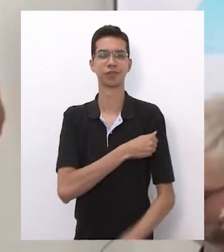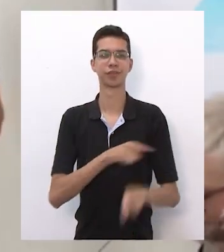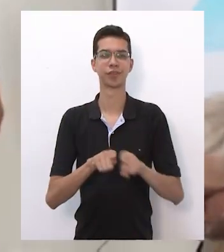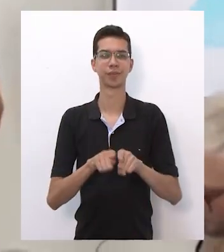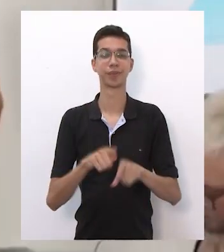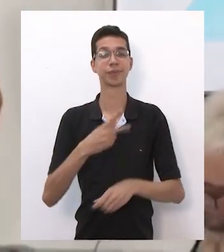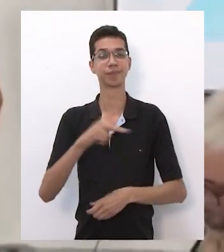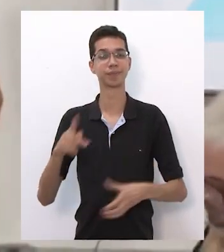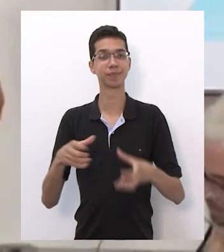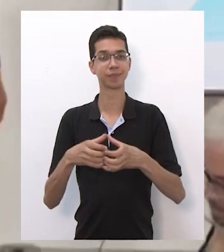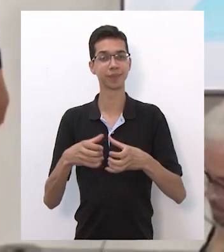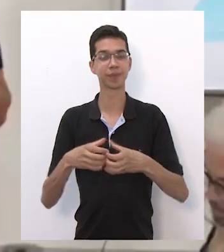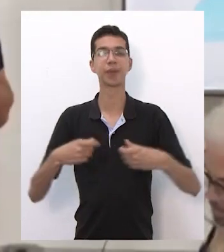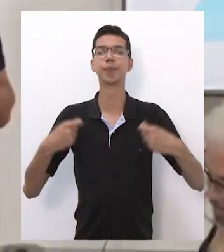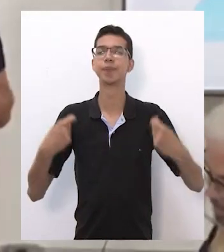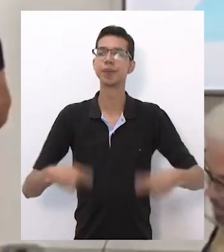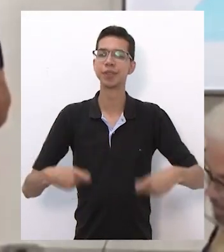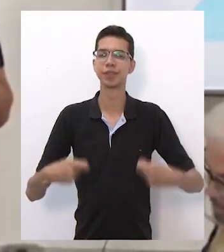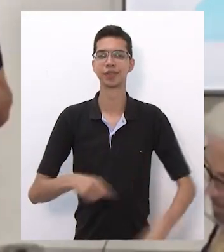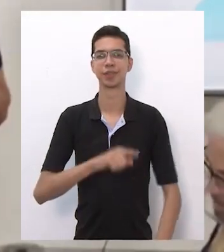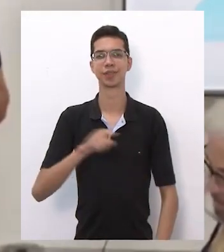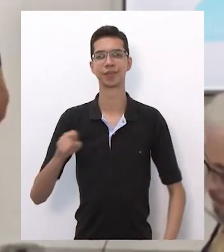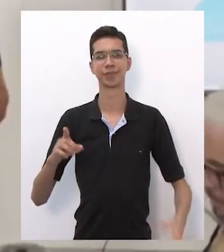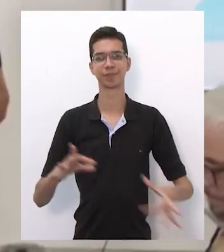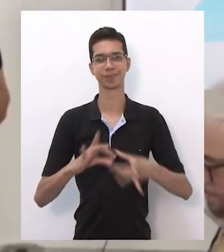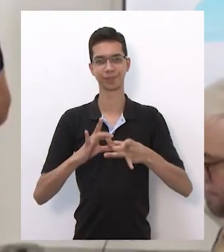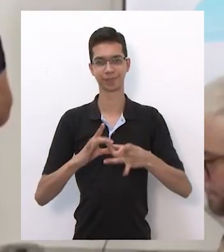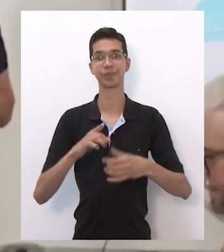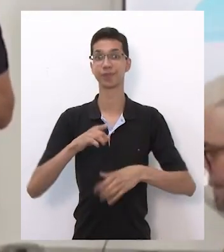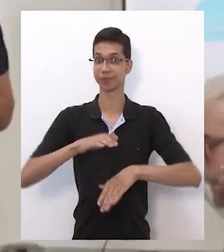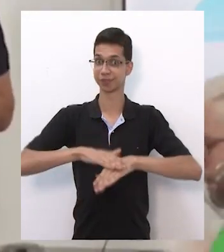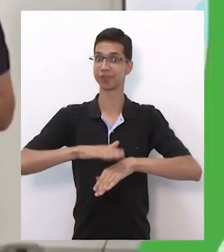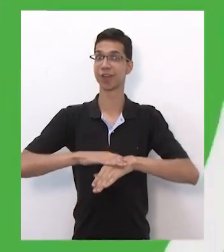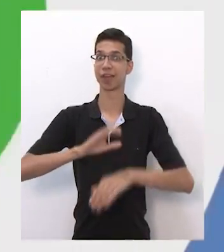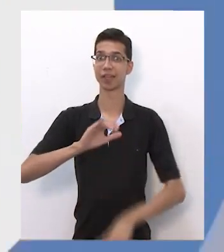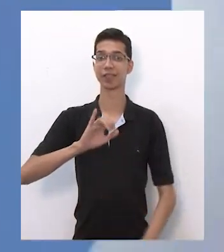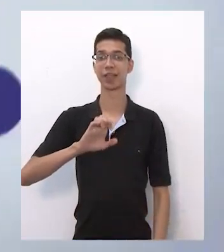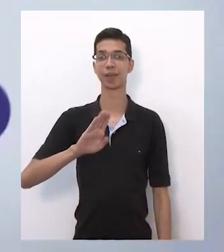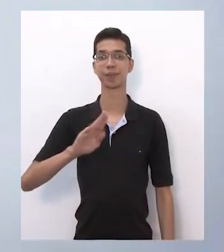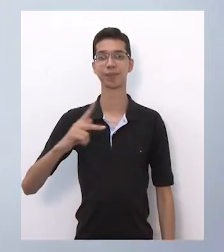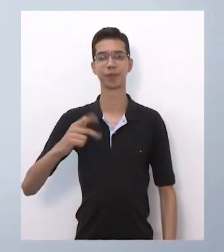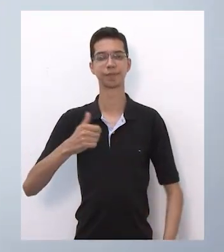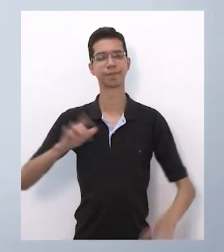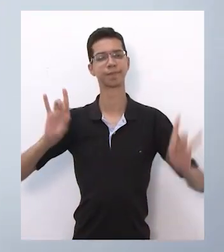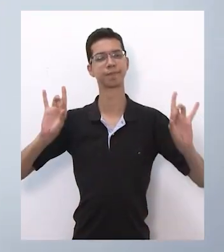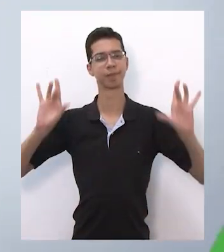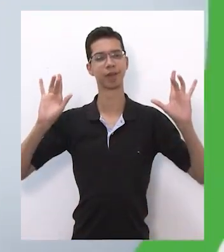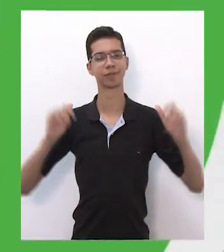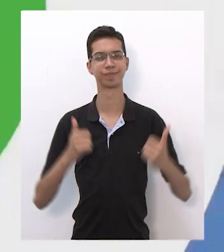gente precisa de vocês e é vocês que vão fazer o centro acontecer, tá bom?